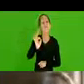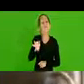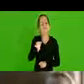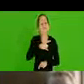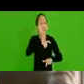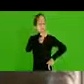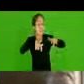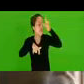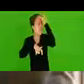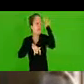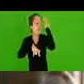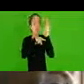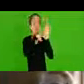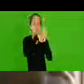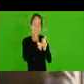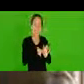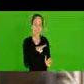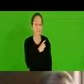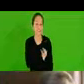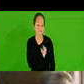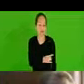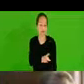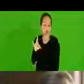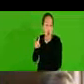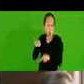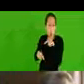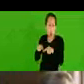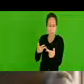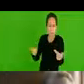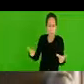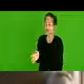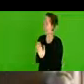da pesquisa, que não são simplesmente mais objetos da pesquisa.